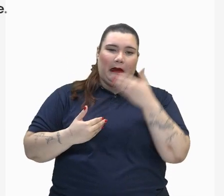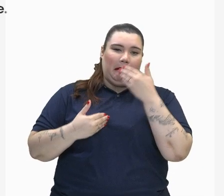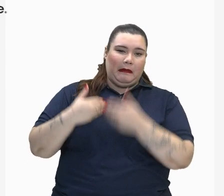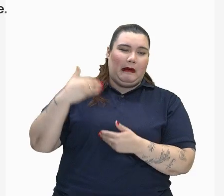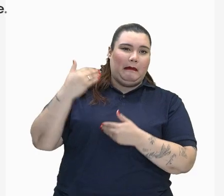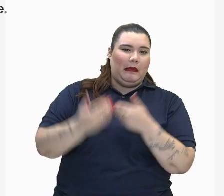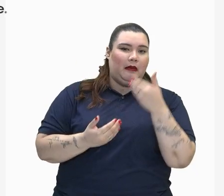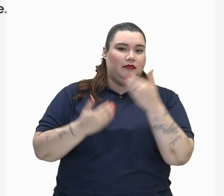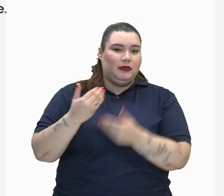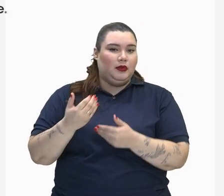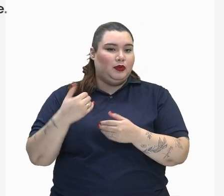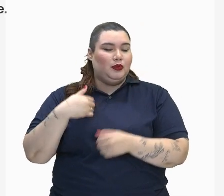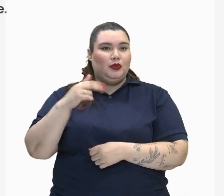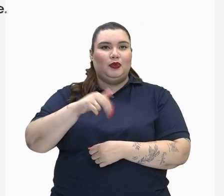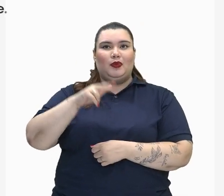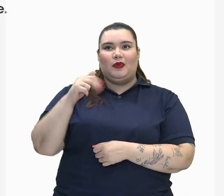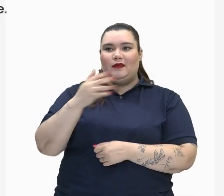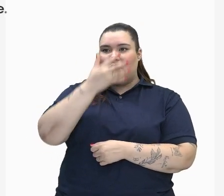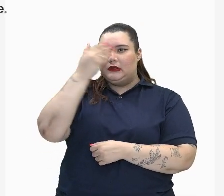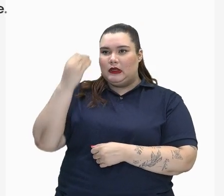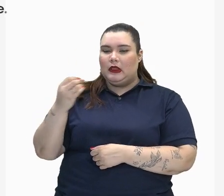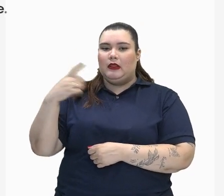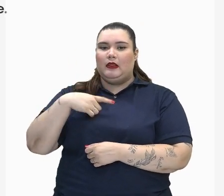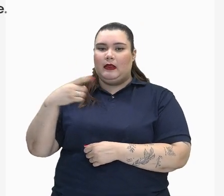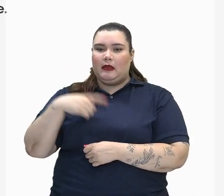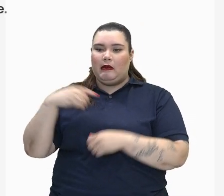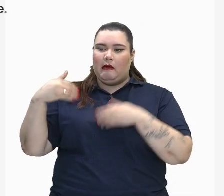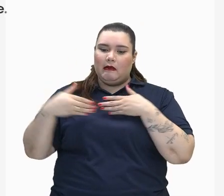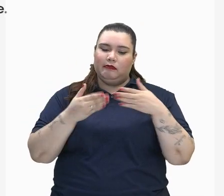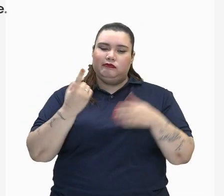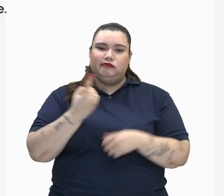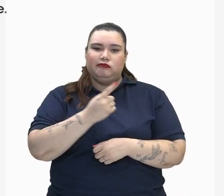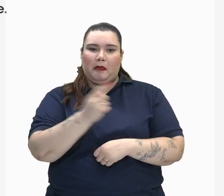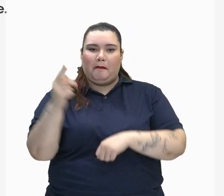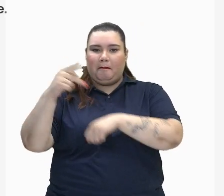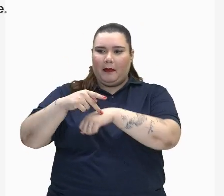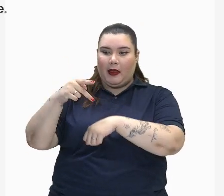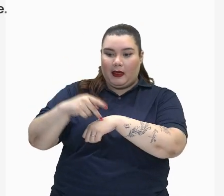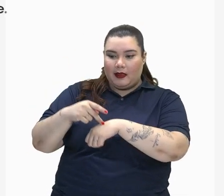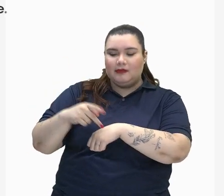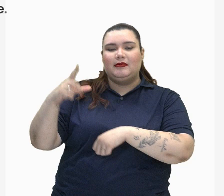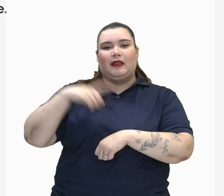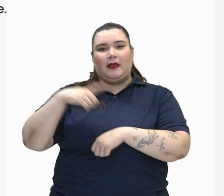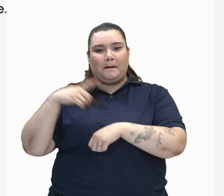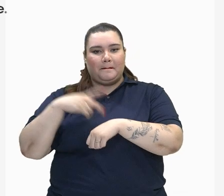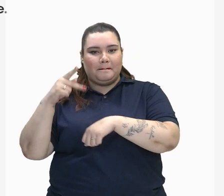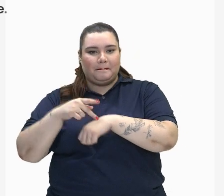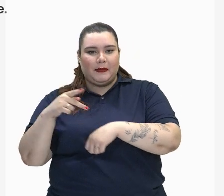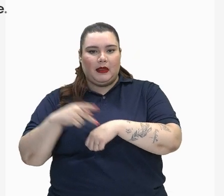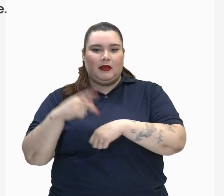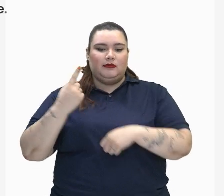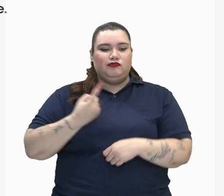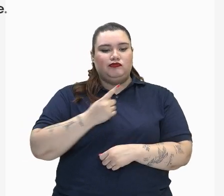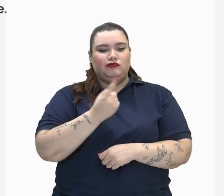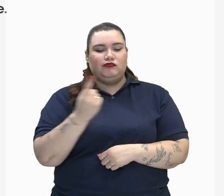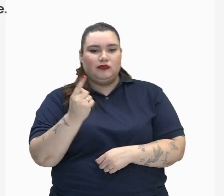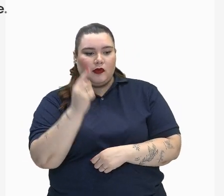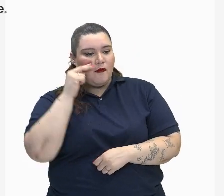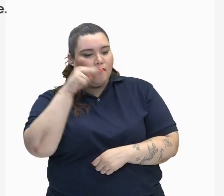tão fatigadas. Nunca me esquecerei que no meio do caminho tinha uma pedra. Tinha uma pedra no meio do